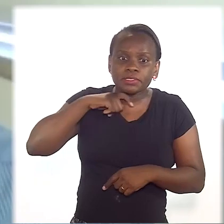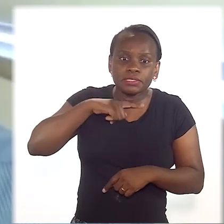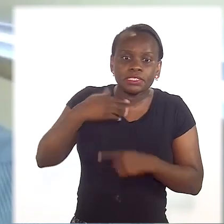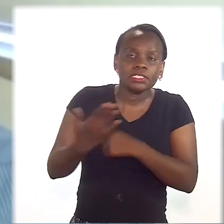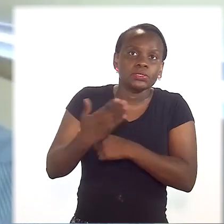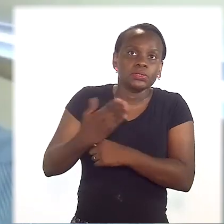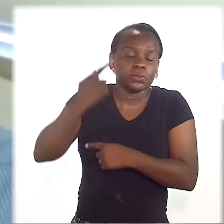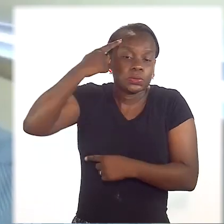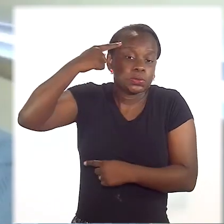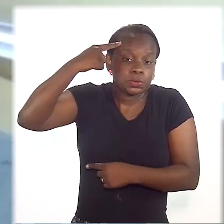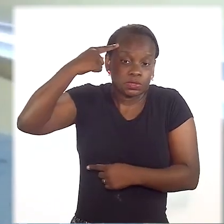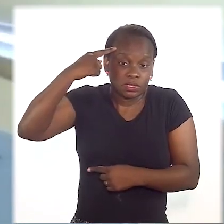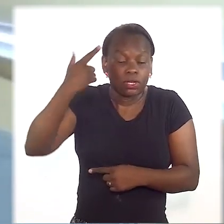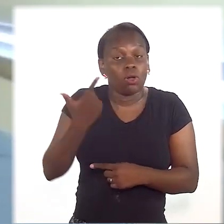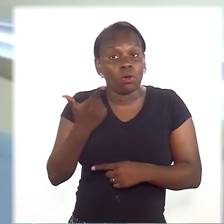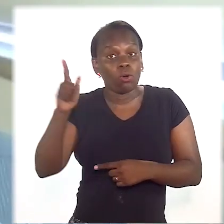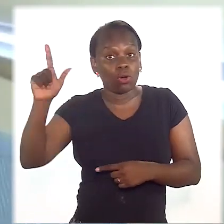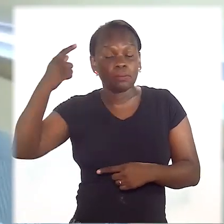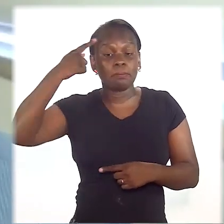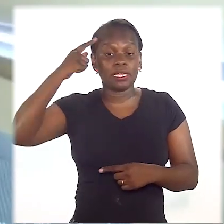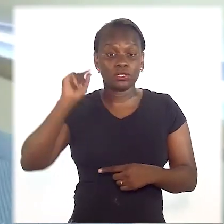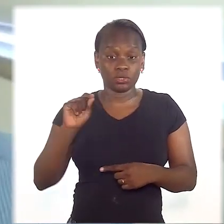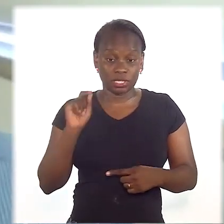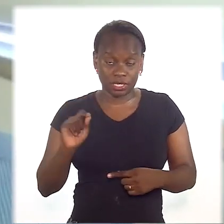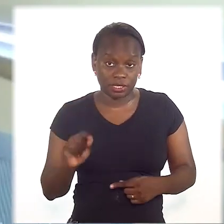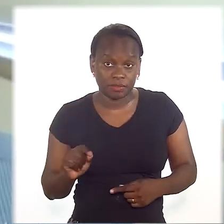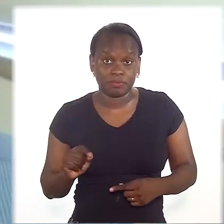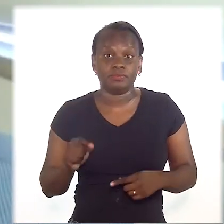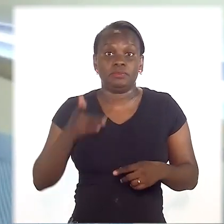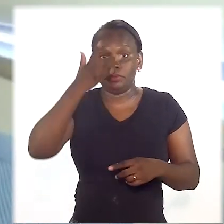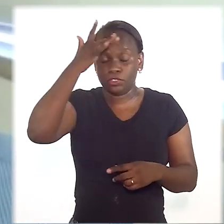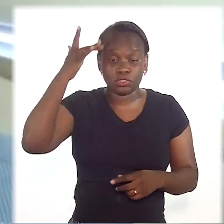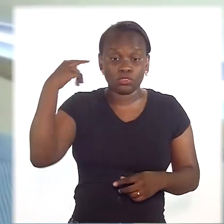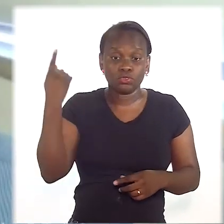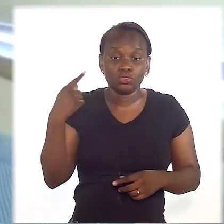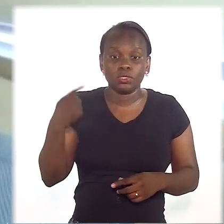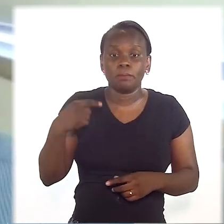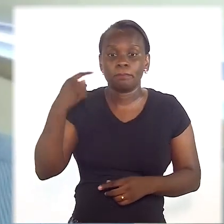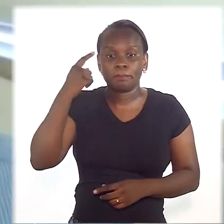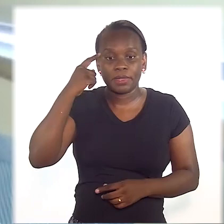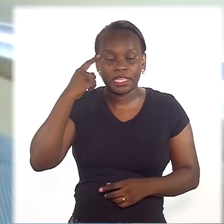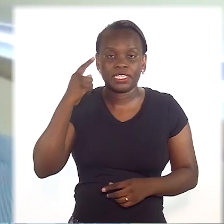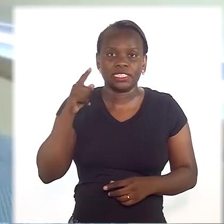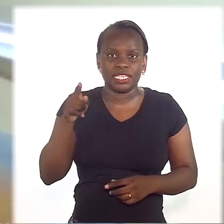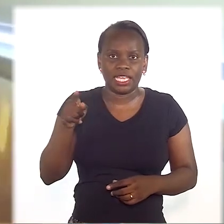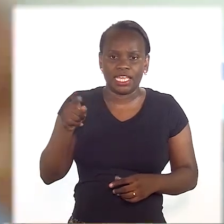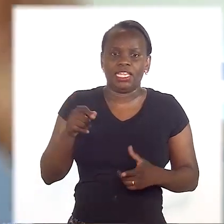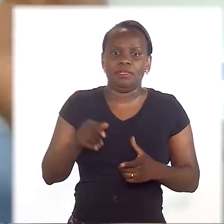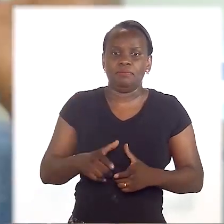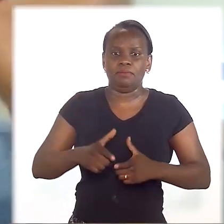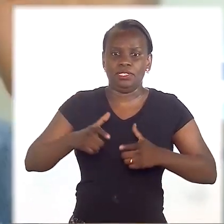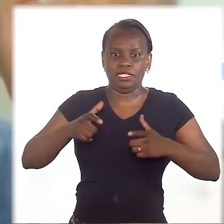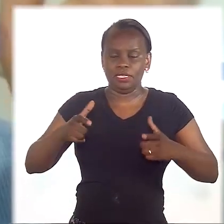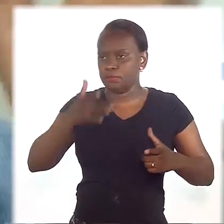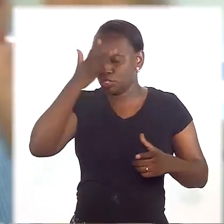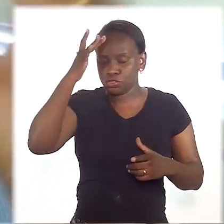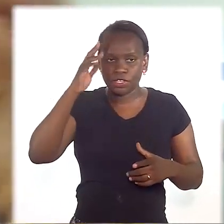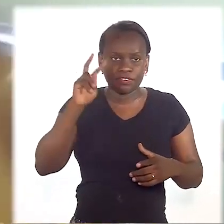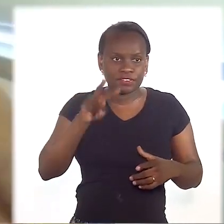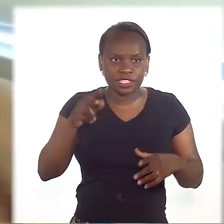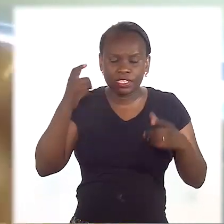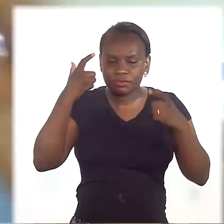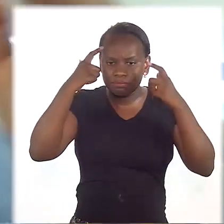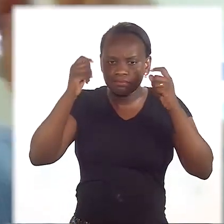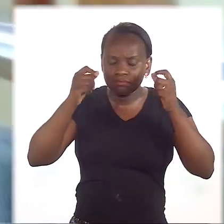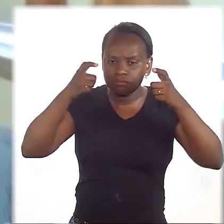uso dessa substância. A outra crença é que as pessoas imaginam que ela amplia as